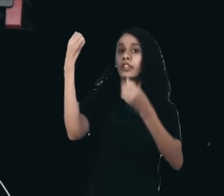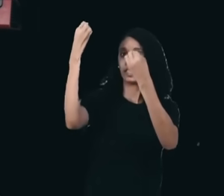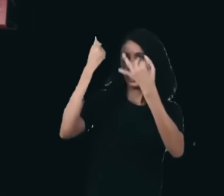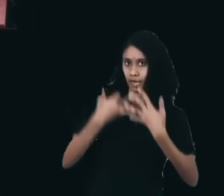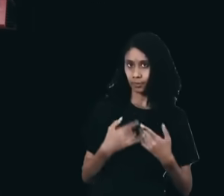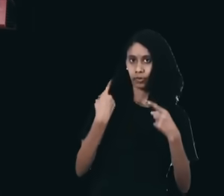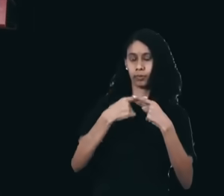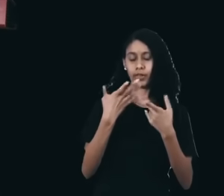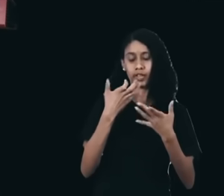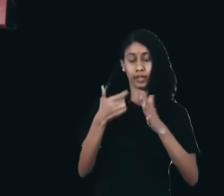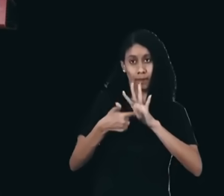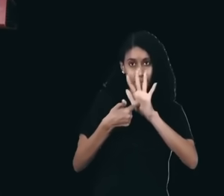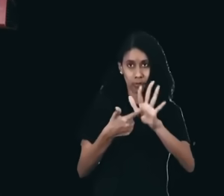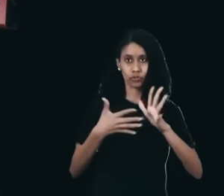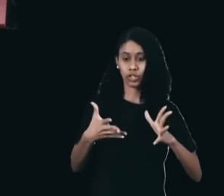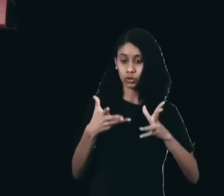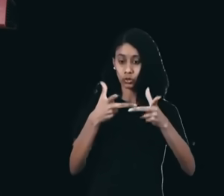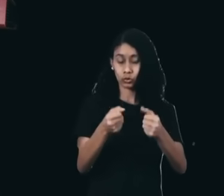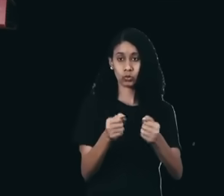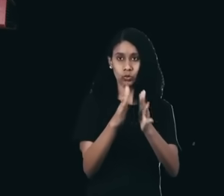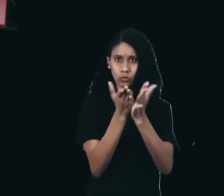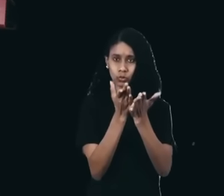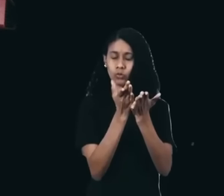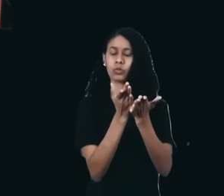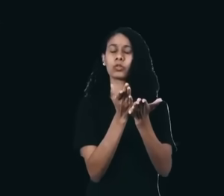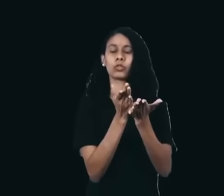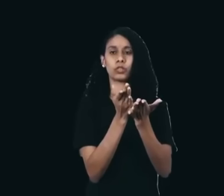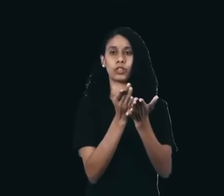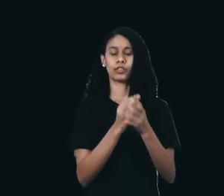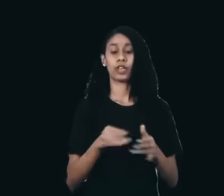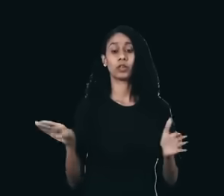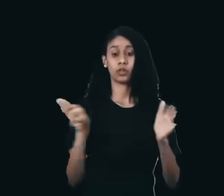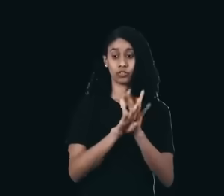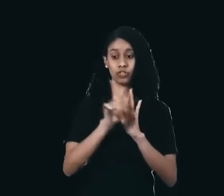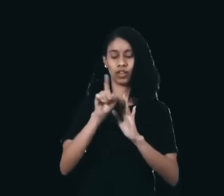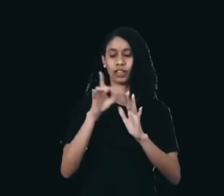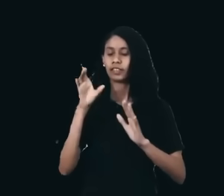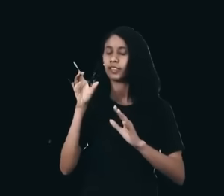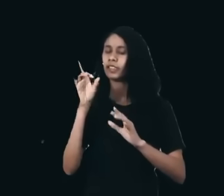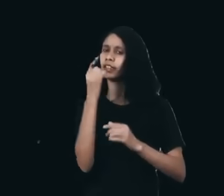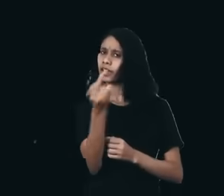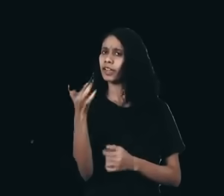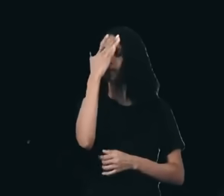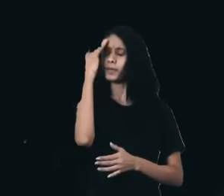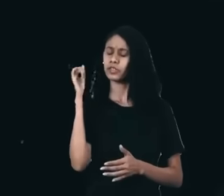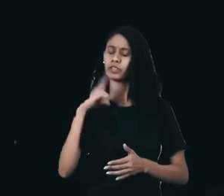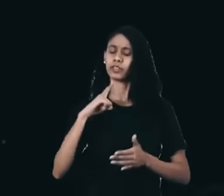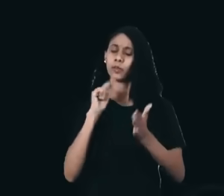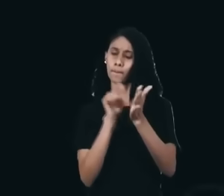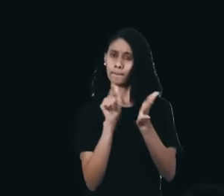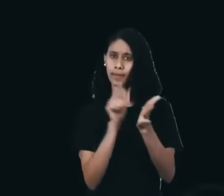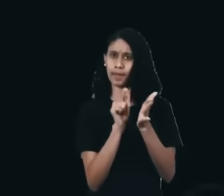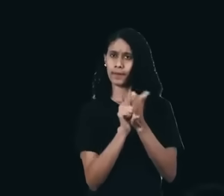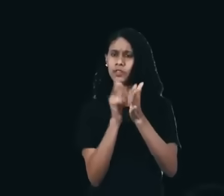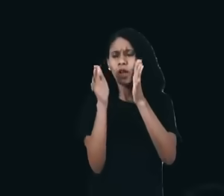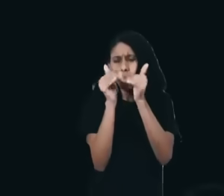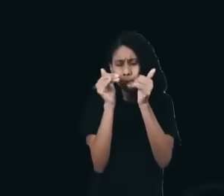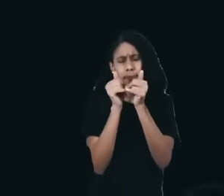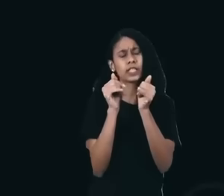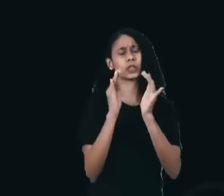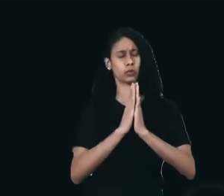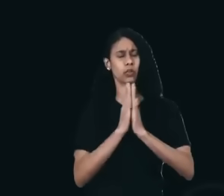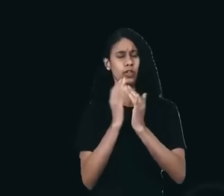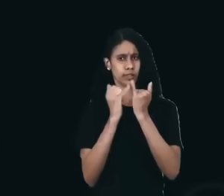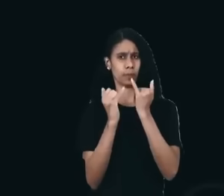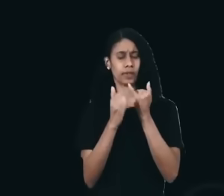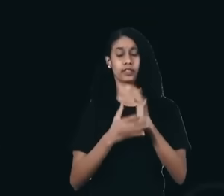ela também queria mostrar todo o criativo do livro. Ela disse, pastora, quando a gente chegava, cada pessoa ganhava um papelzinho, que era como um pedido de oração.